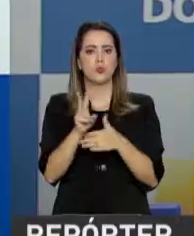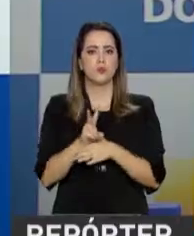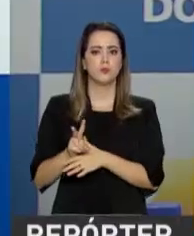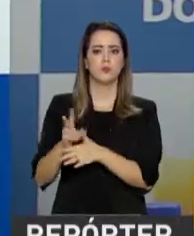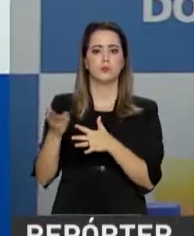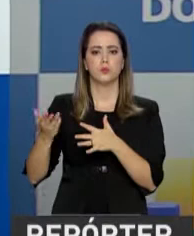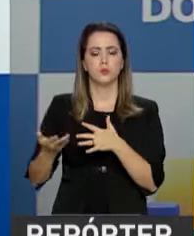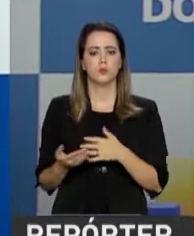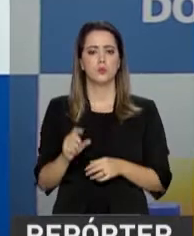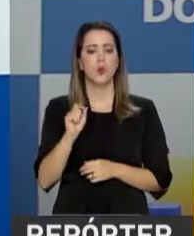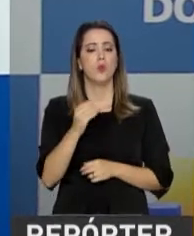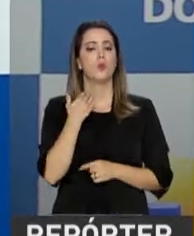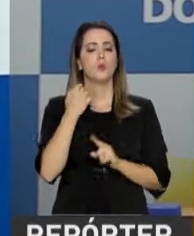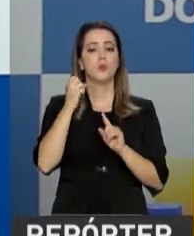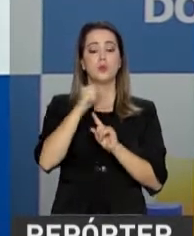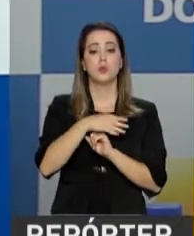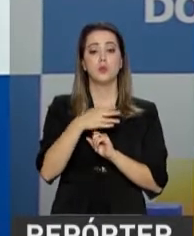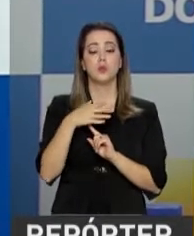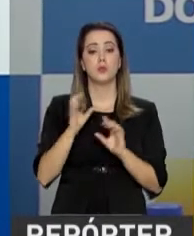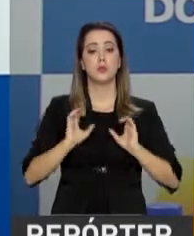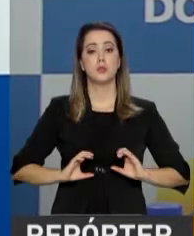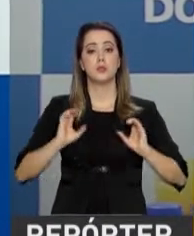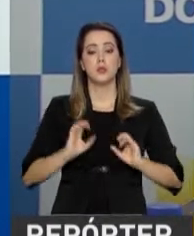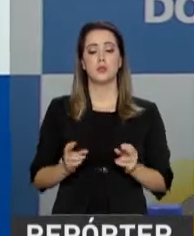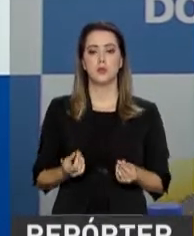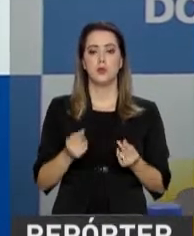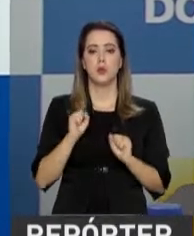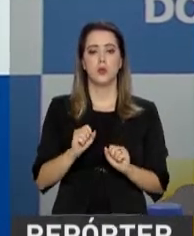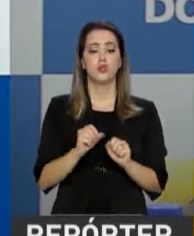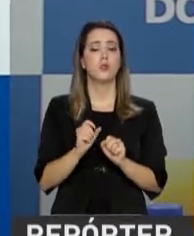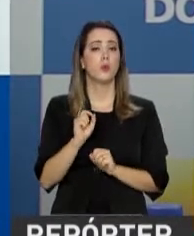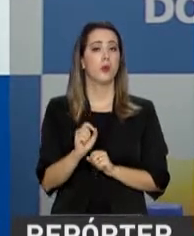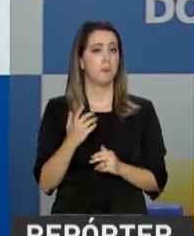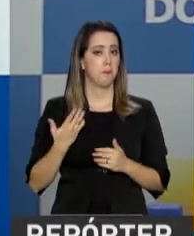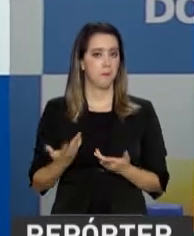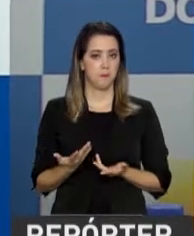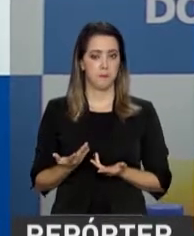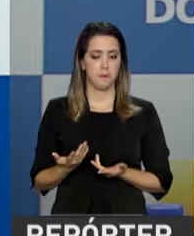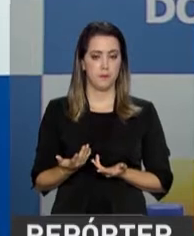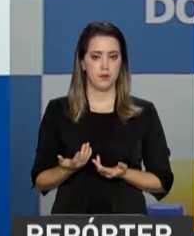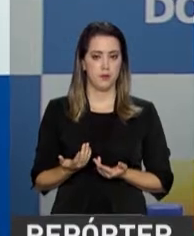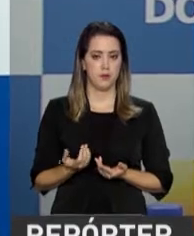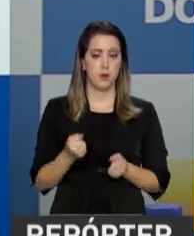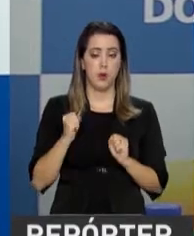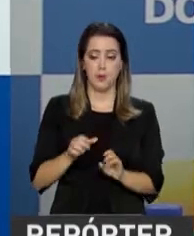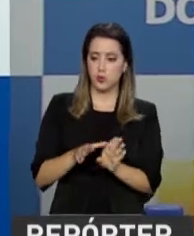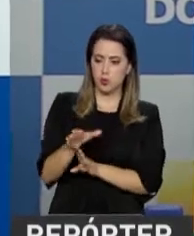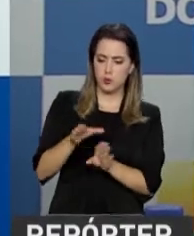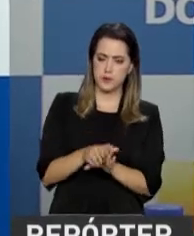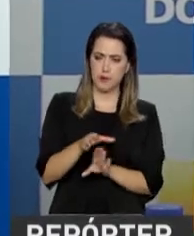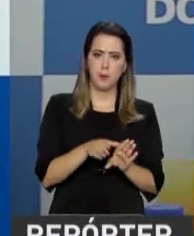que o banco central do ponto de vista da cidadania financeira ele pode fazer ele pode é orientar